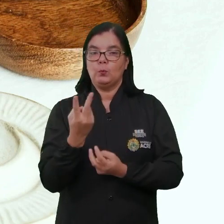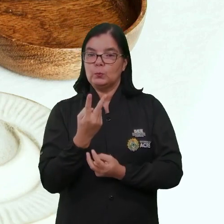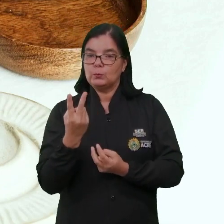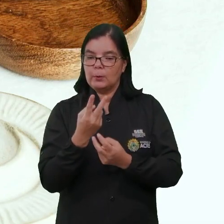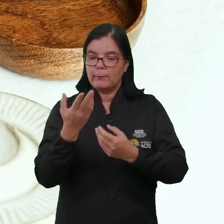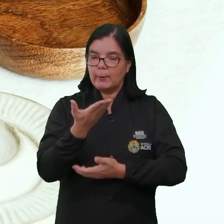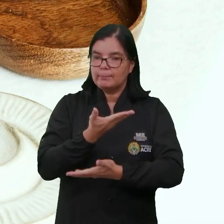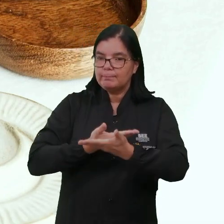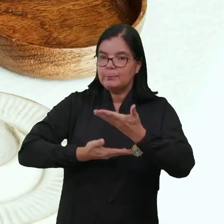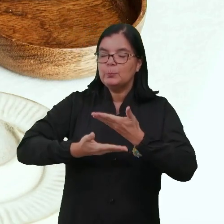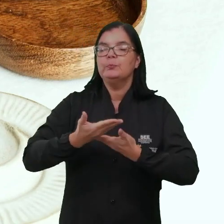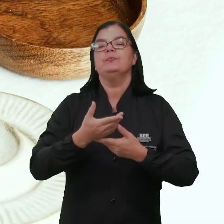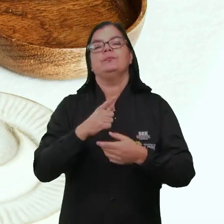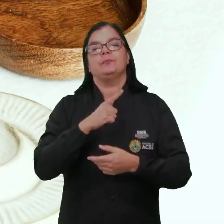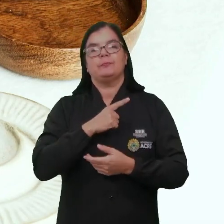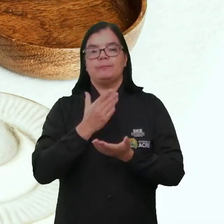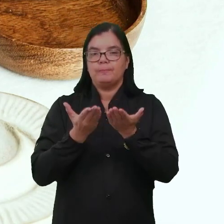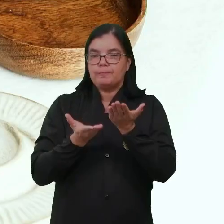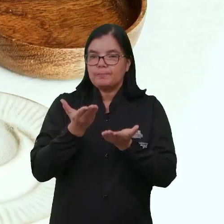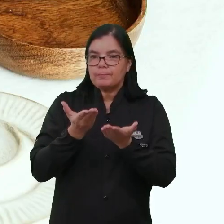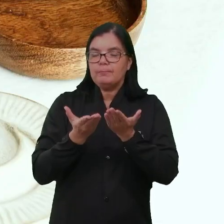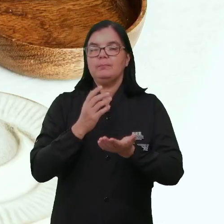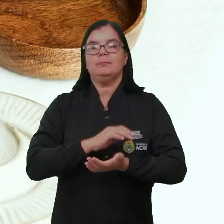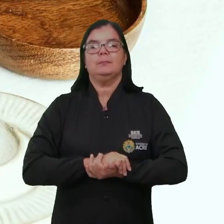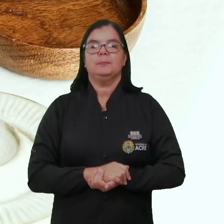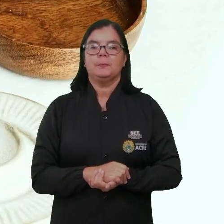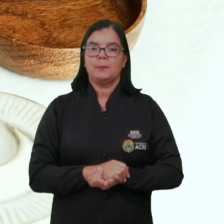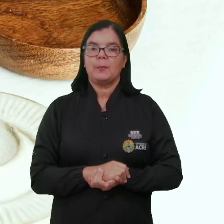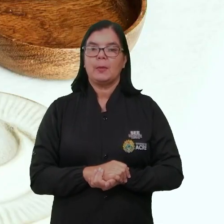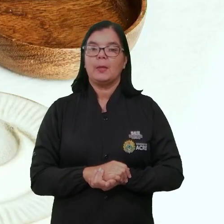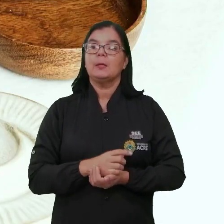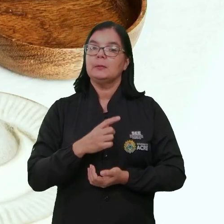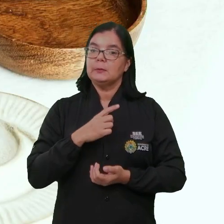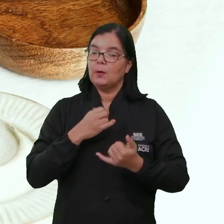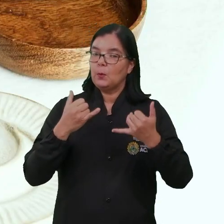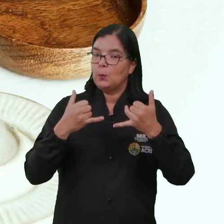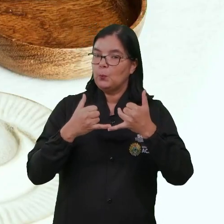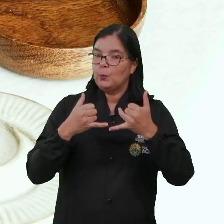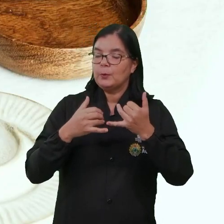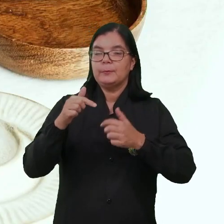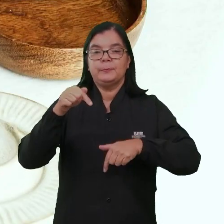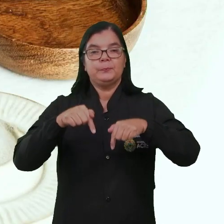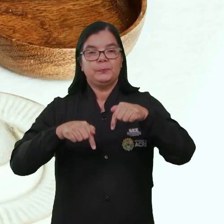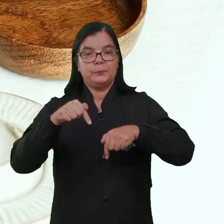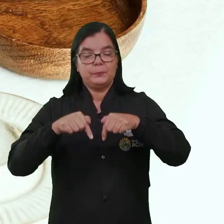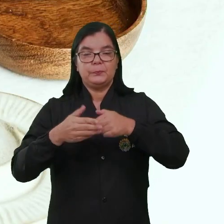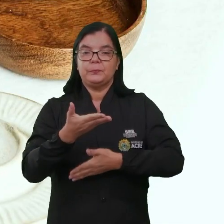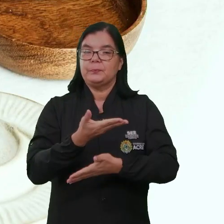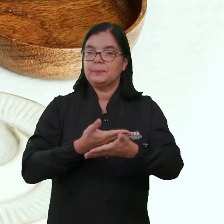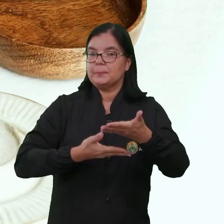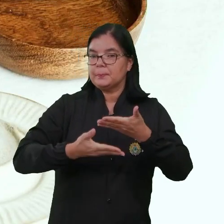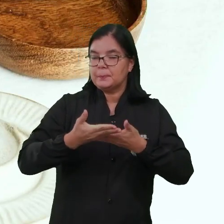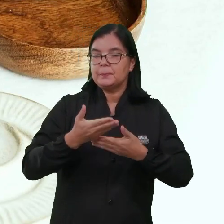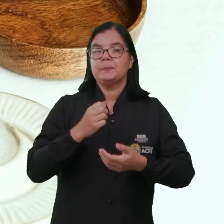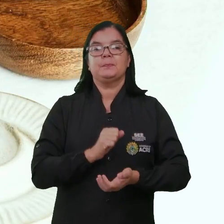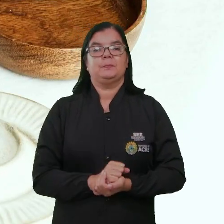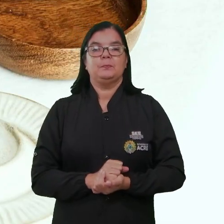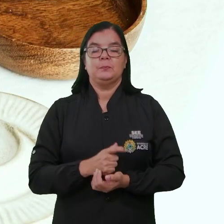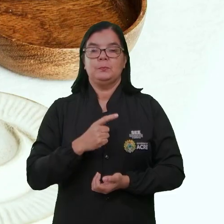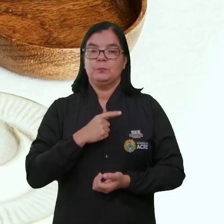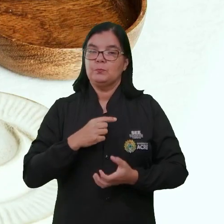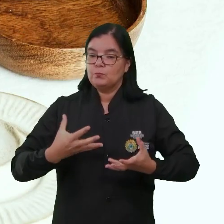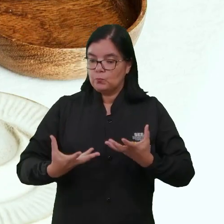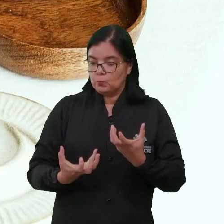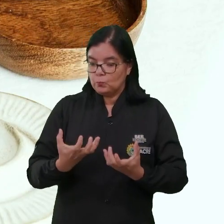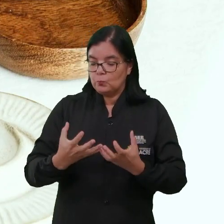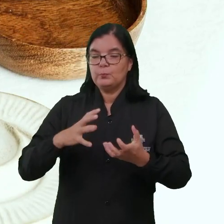esses elétrons para que eles fiquem mais estáveis. Né? Então, essas são as ligações químicas relacionadas ali aos